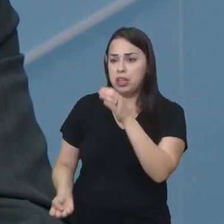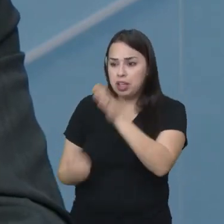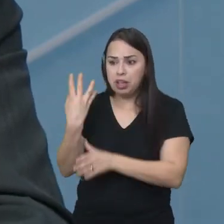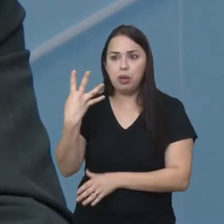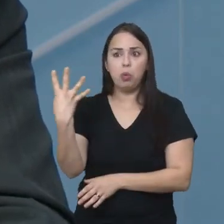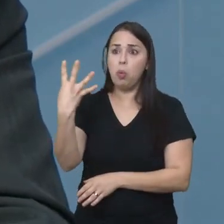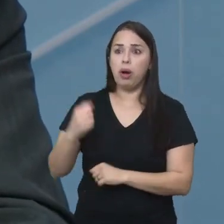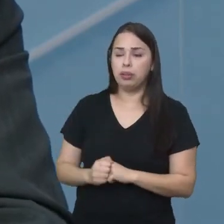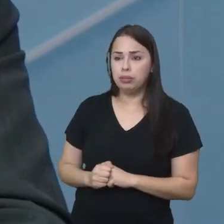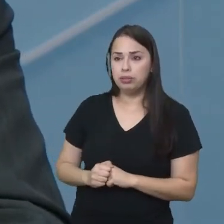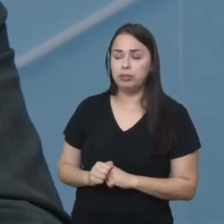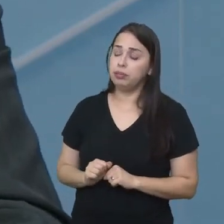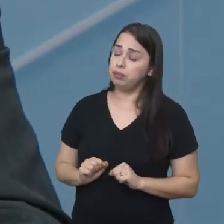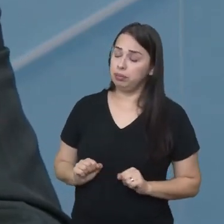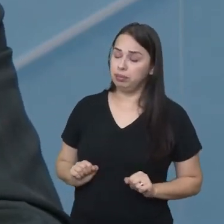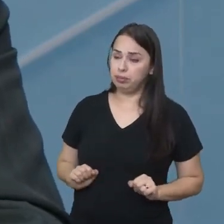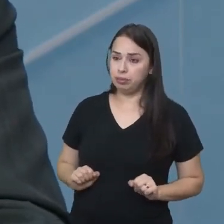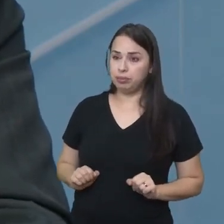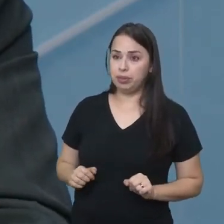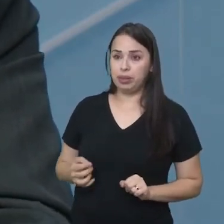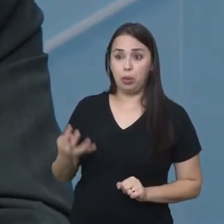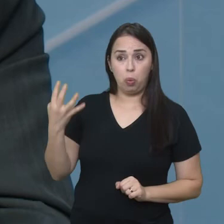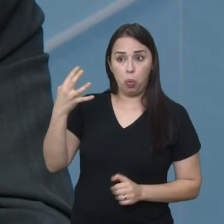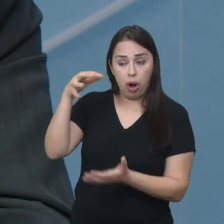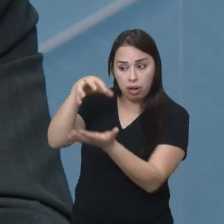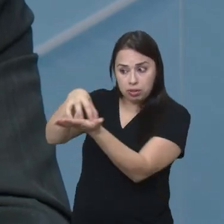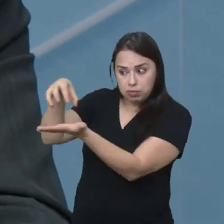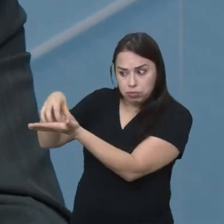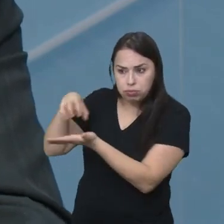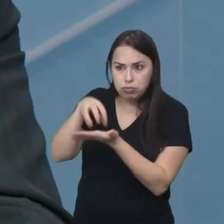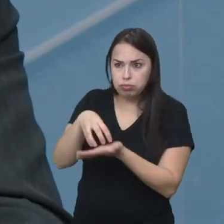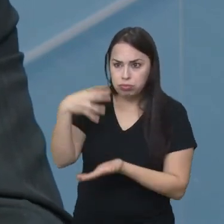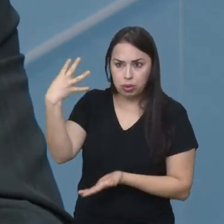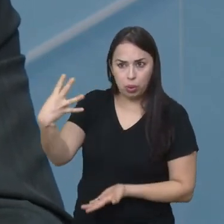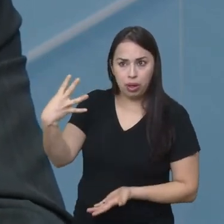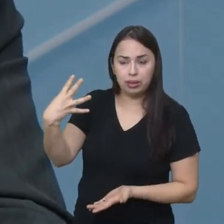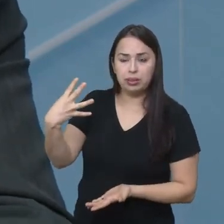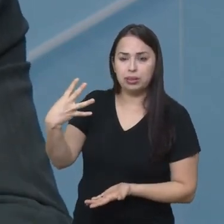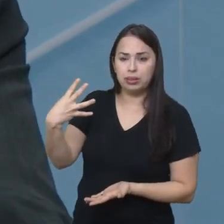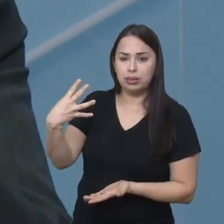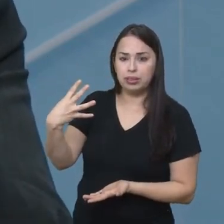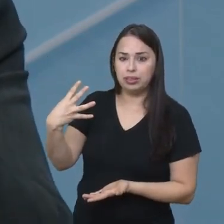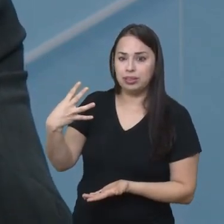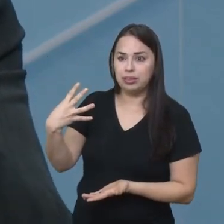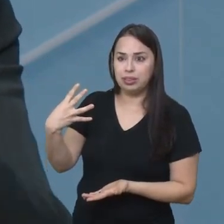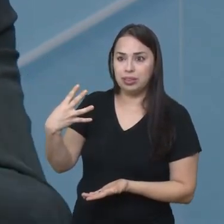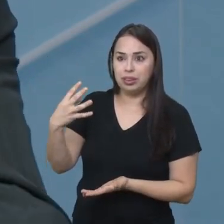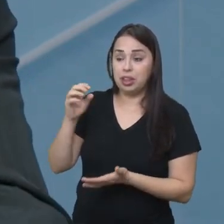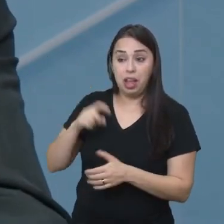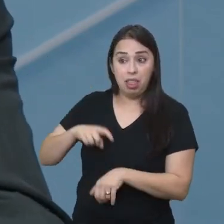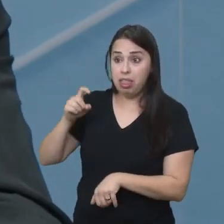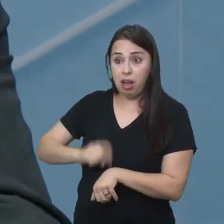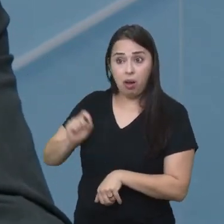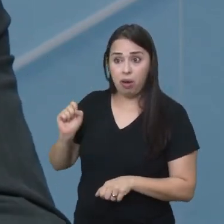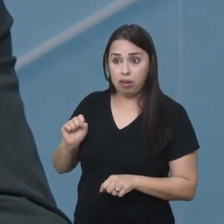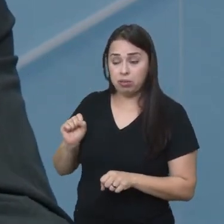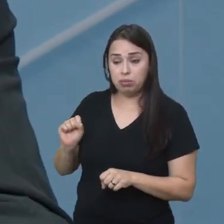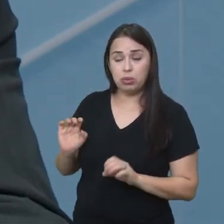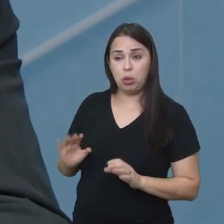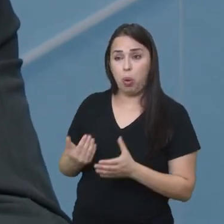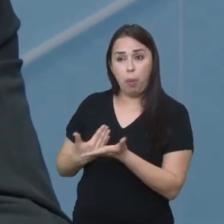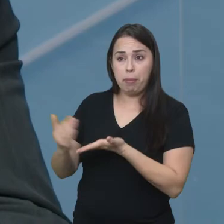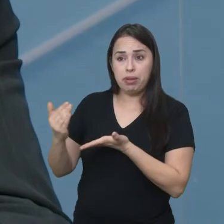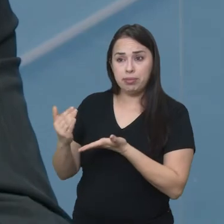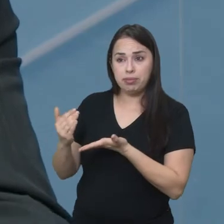o 4º conselho seria já de instalação imediata, já com viés de alta para que a gente